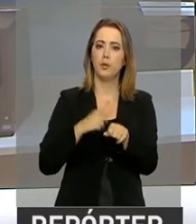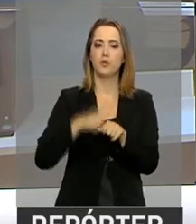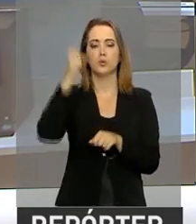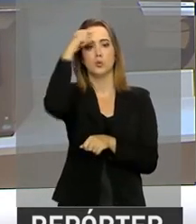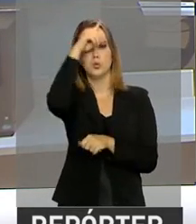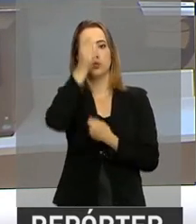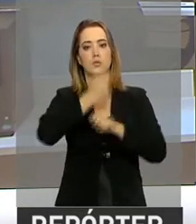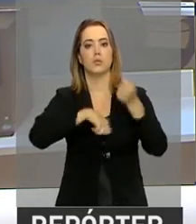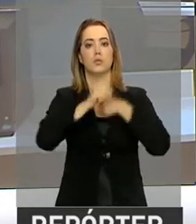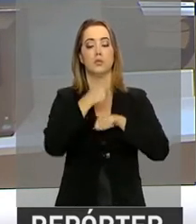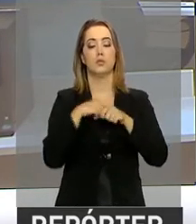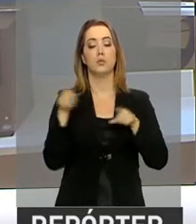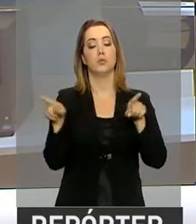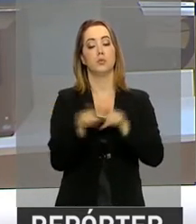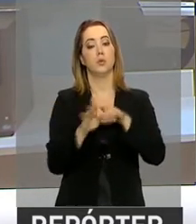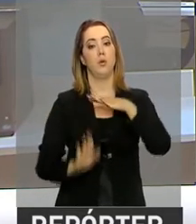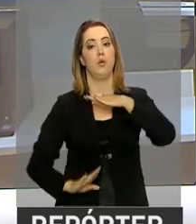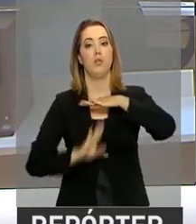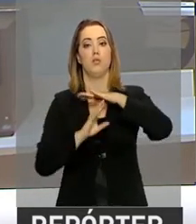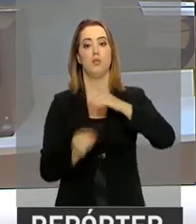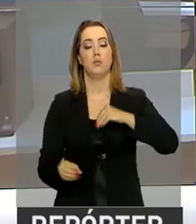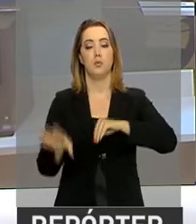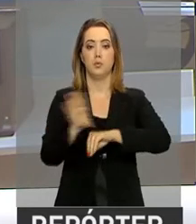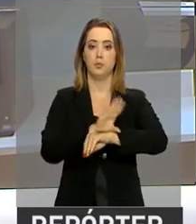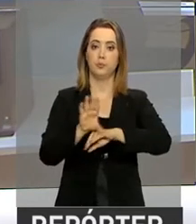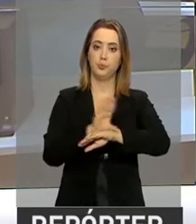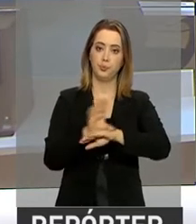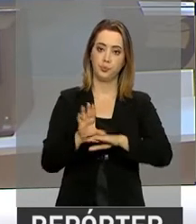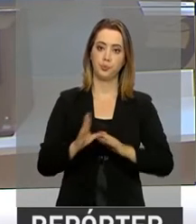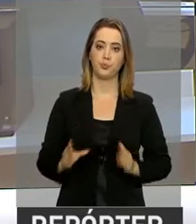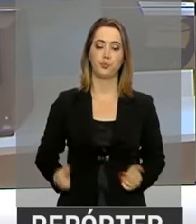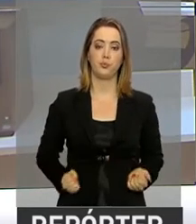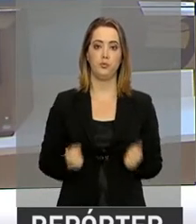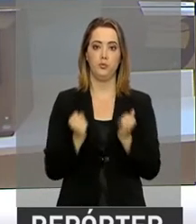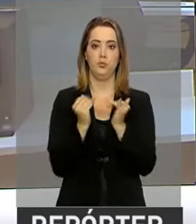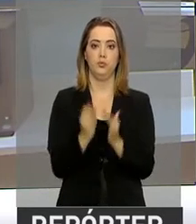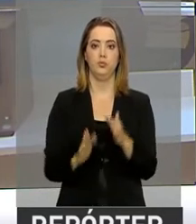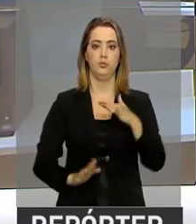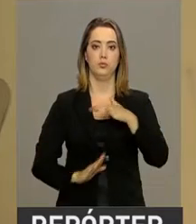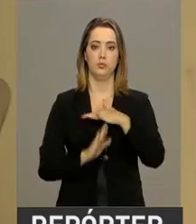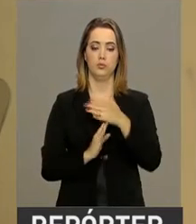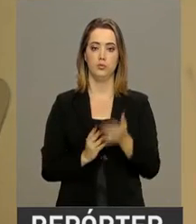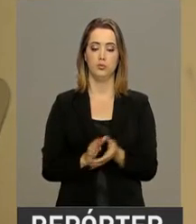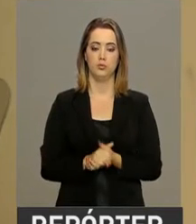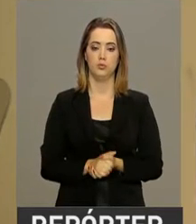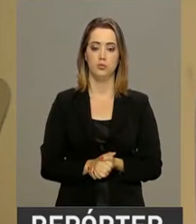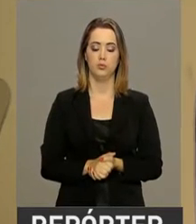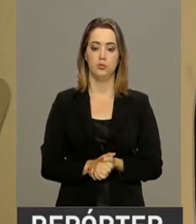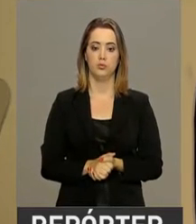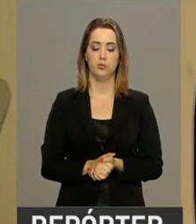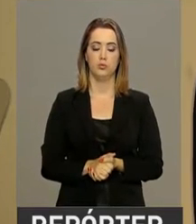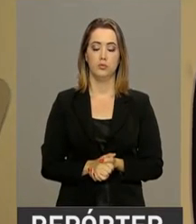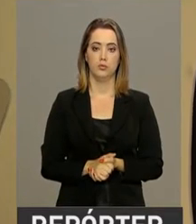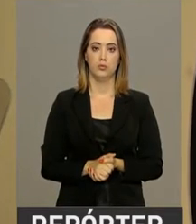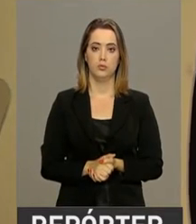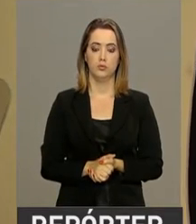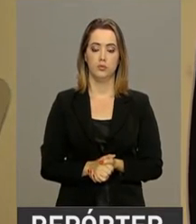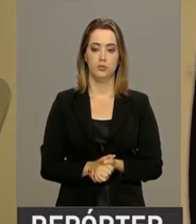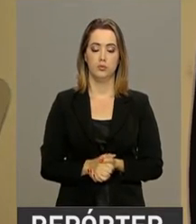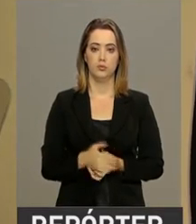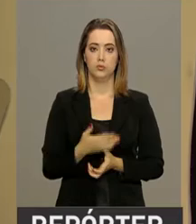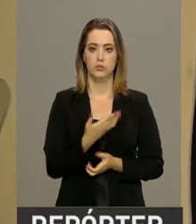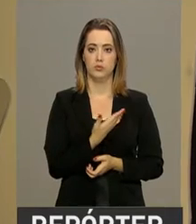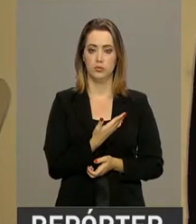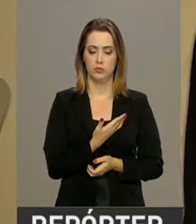das medidas tomadas é a proposta de emenda à Constituição que limita os gastos públicos. Do padrão